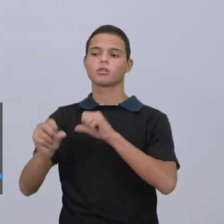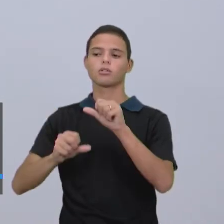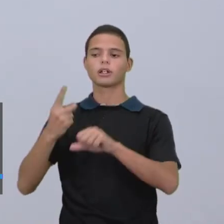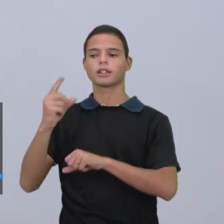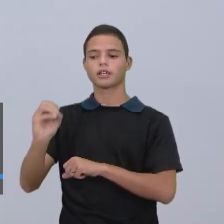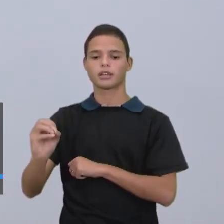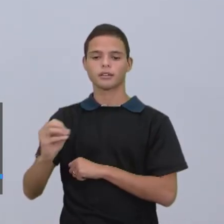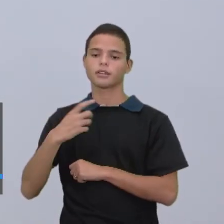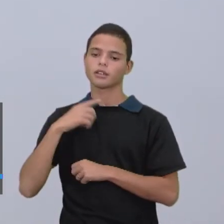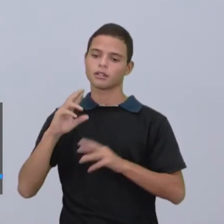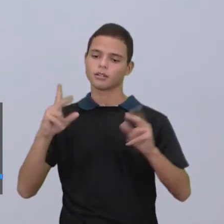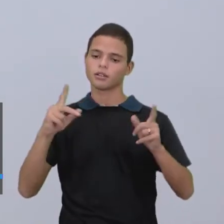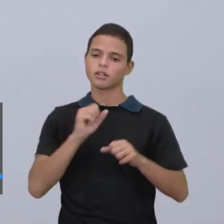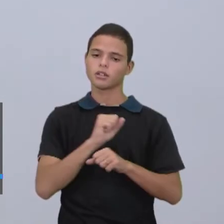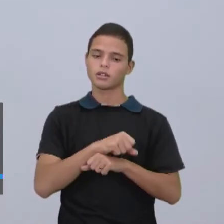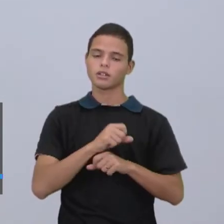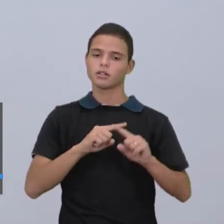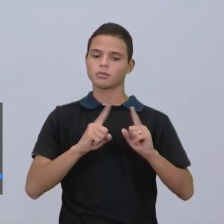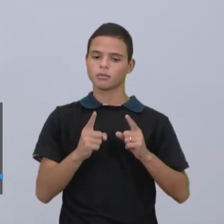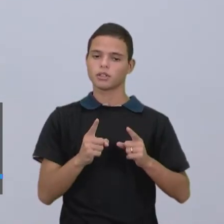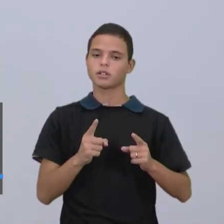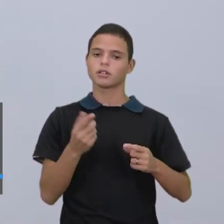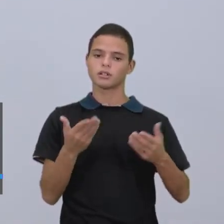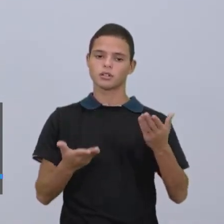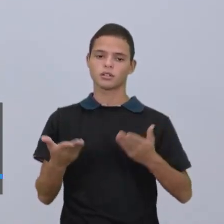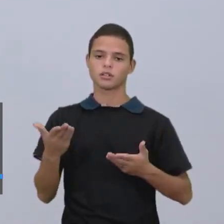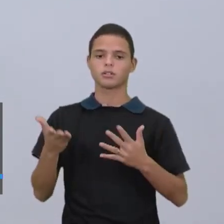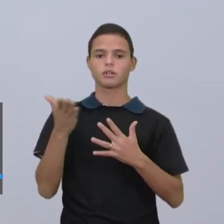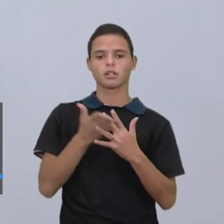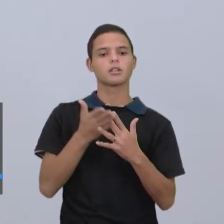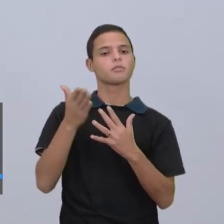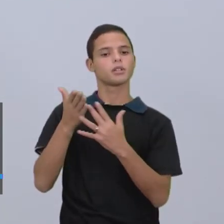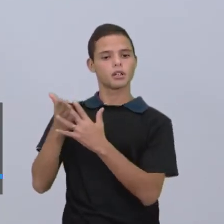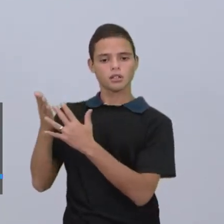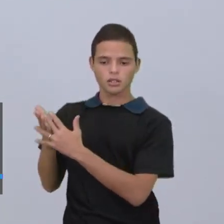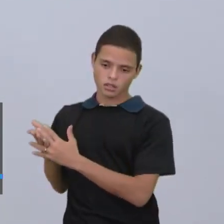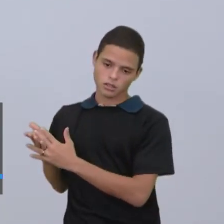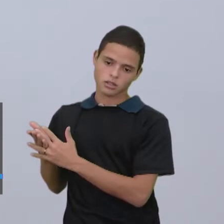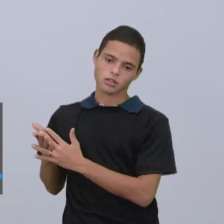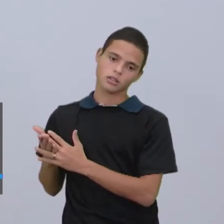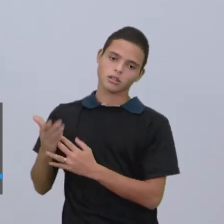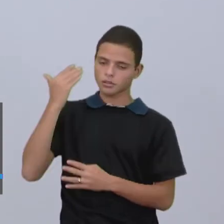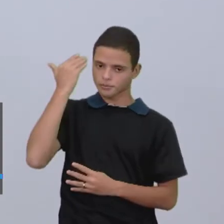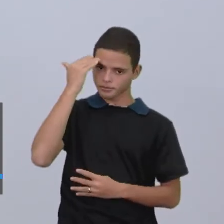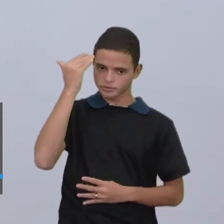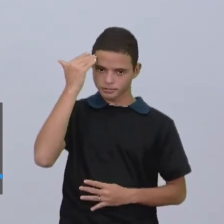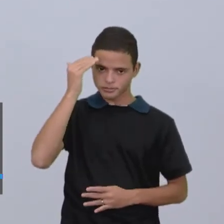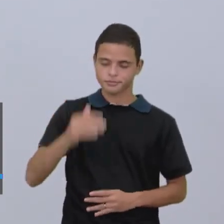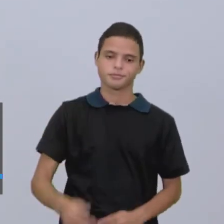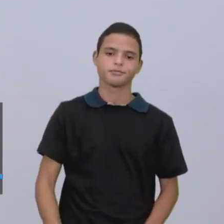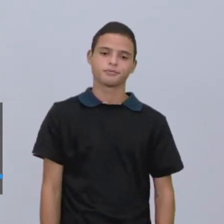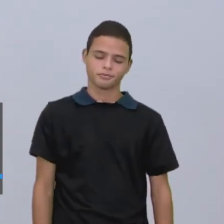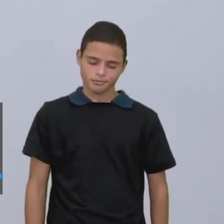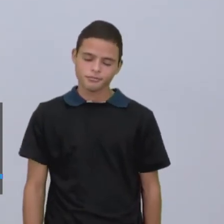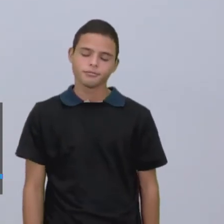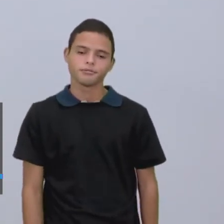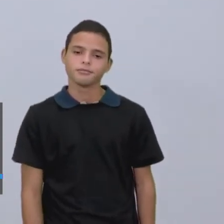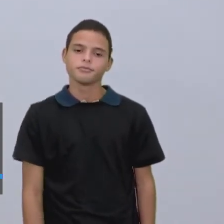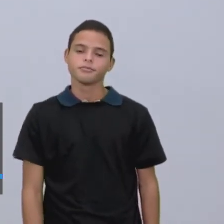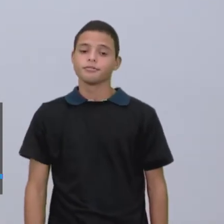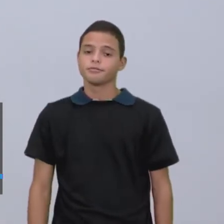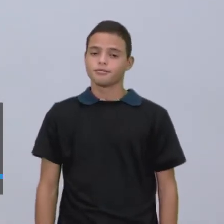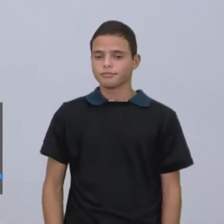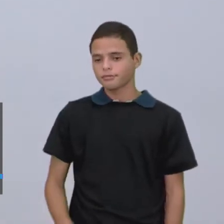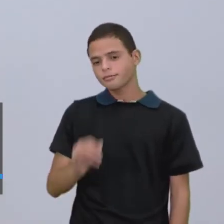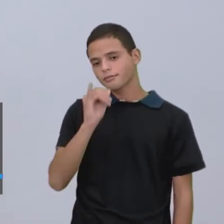a mesma quantidade, mas proporcionalmente, do grupo inteiro eu peguei metade, do outro grupo inteiro eu peguei metade, do outro grupo inteiro eu peguei metade. Então, é proporcional. Vamos ver